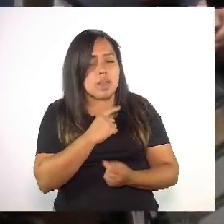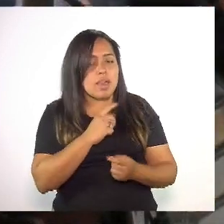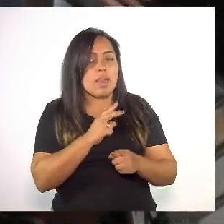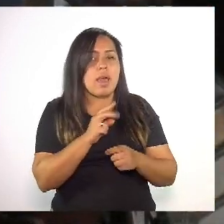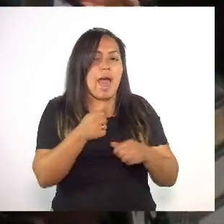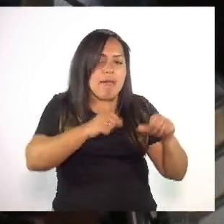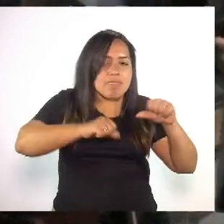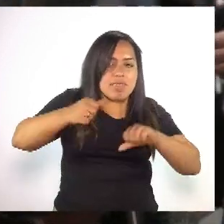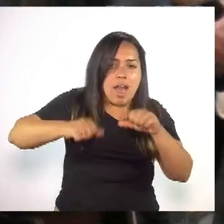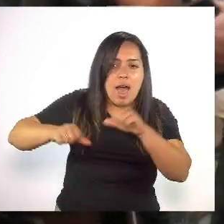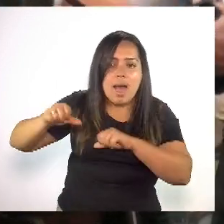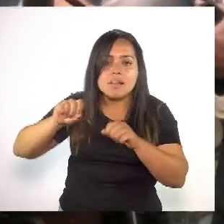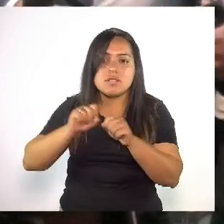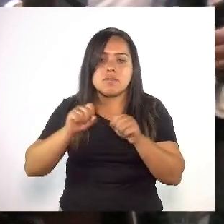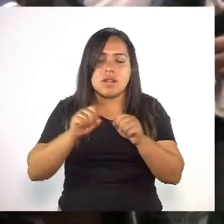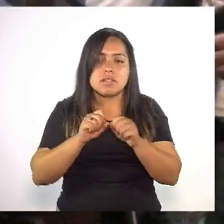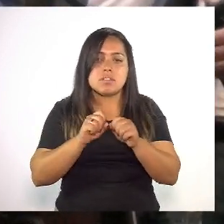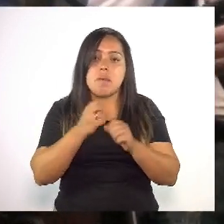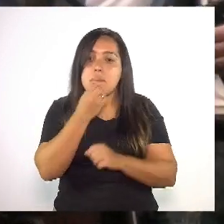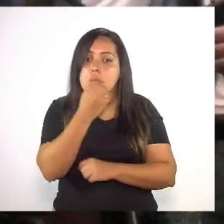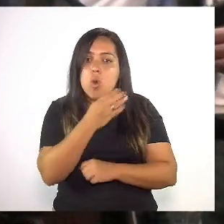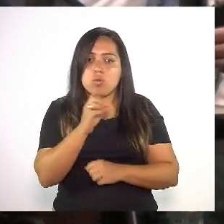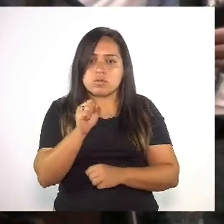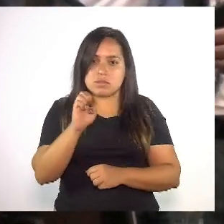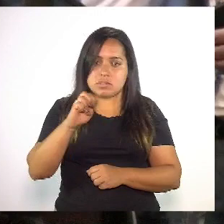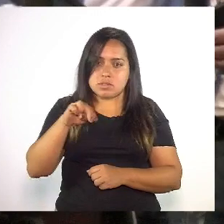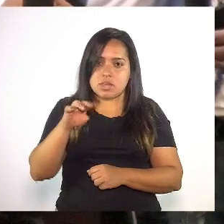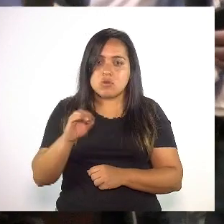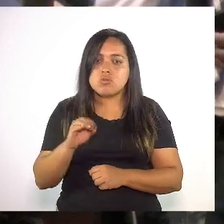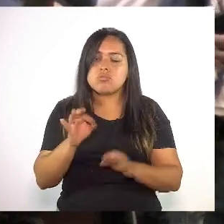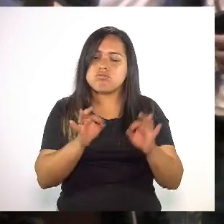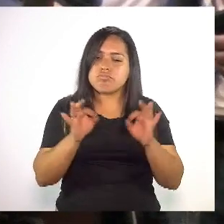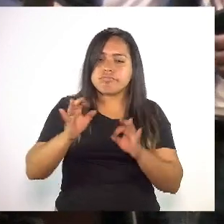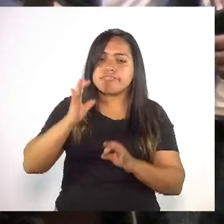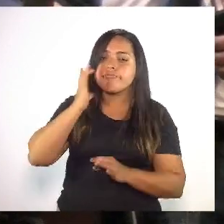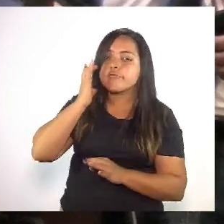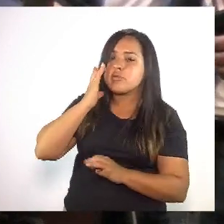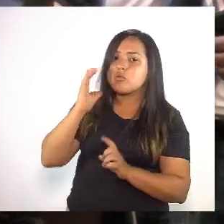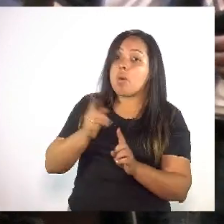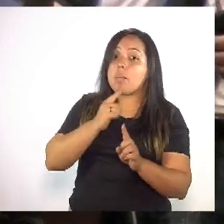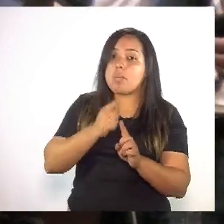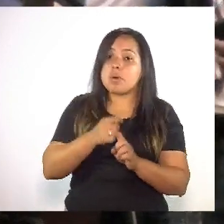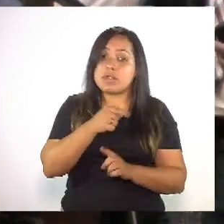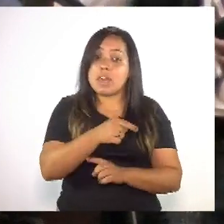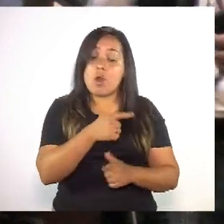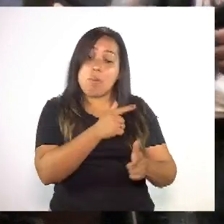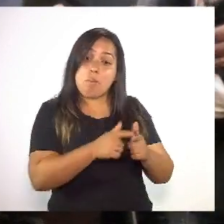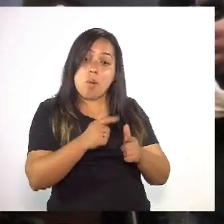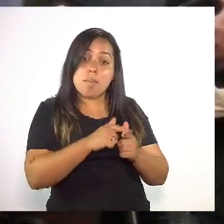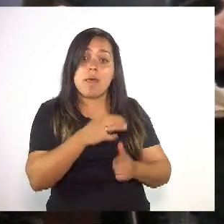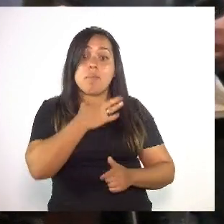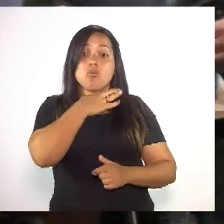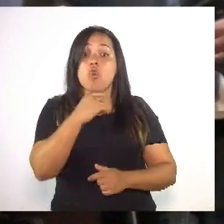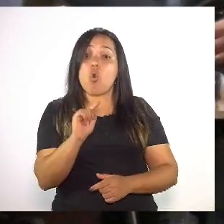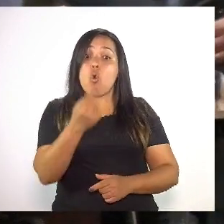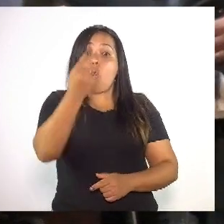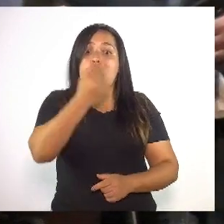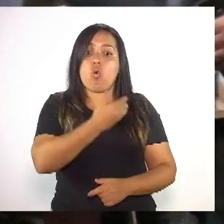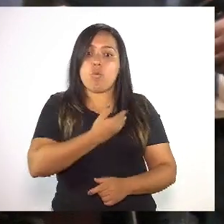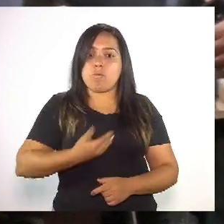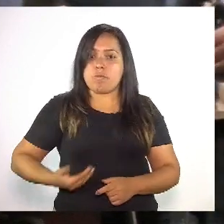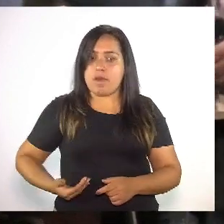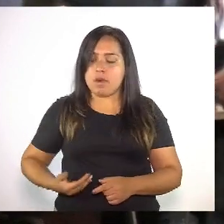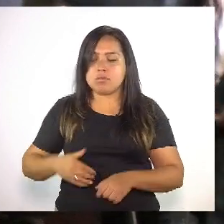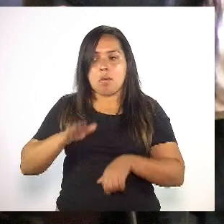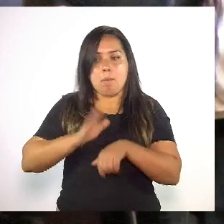com bom senso, pois a crise econômica enfrentada pelo Estado não é resultado somente de má gestão de um governo, e sim de um